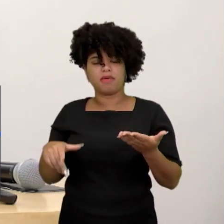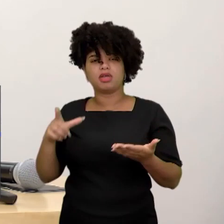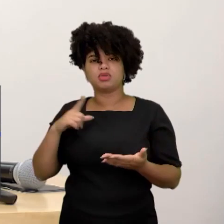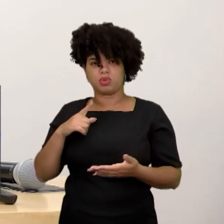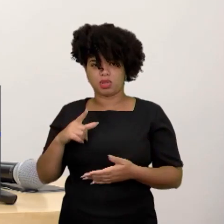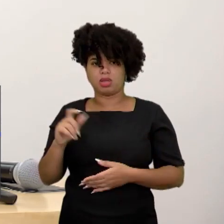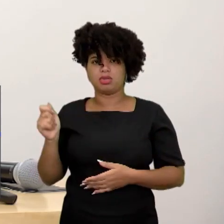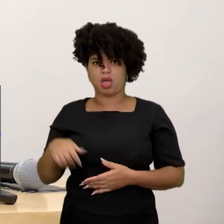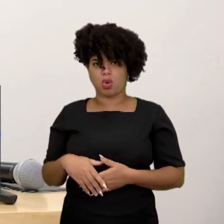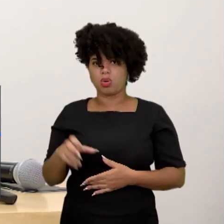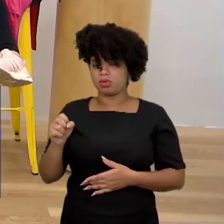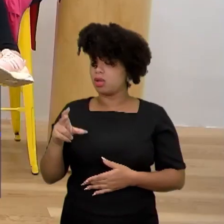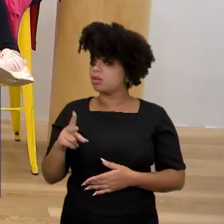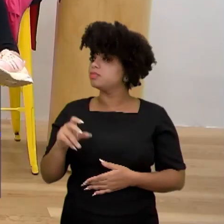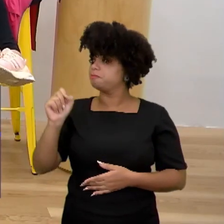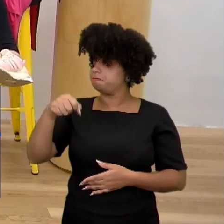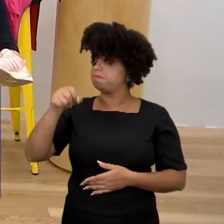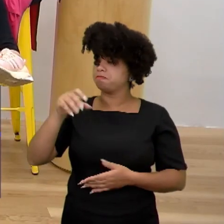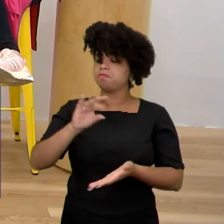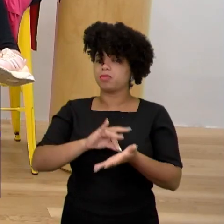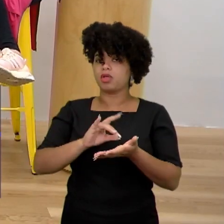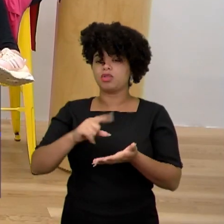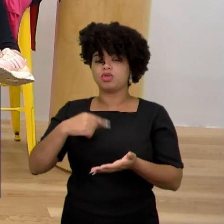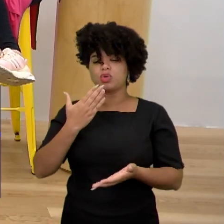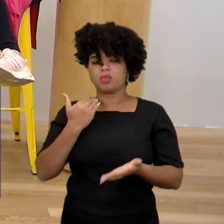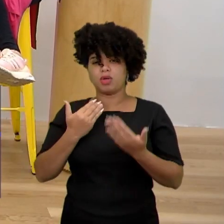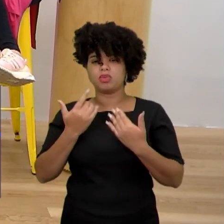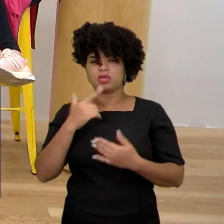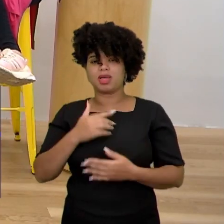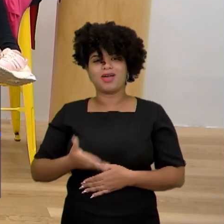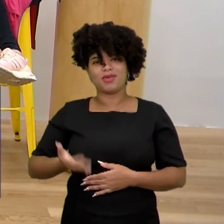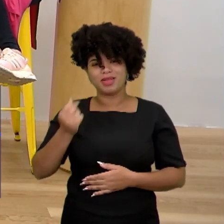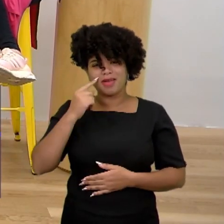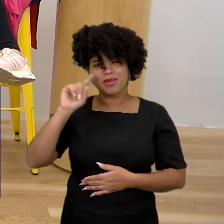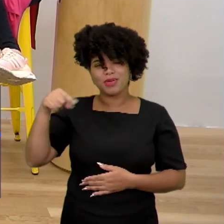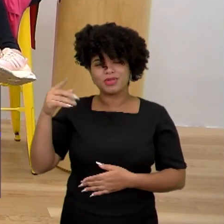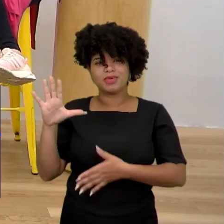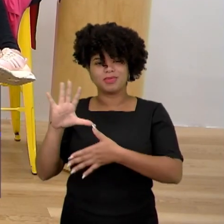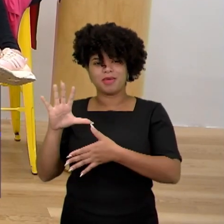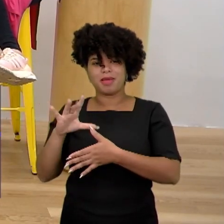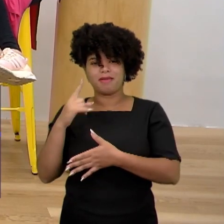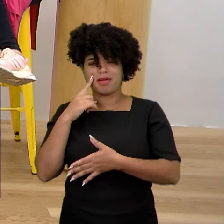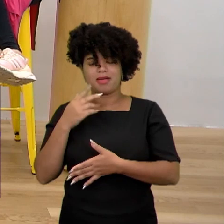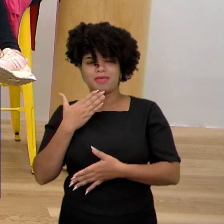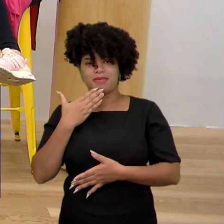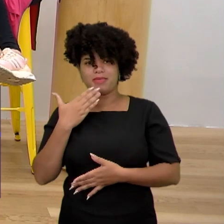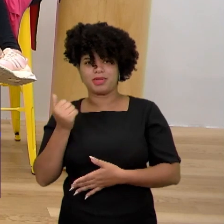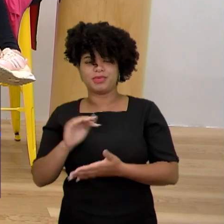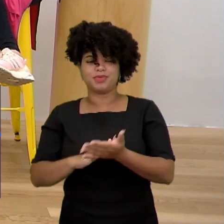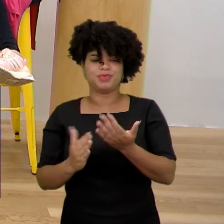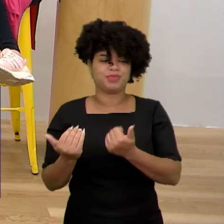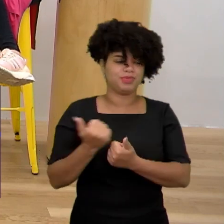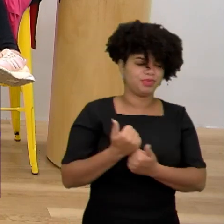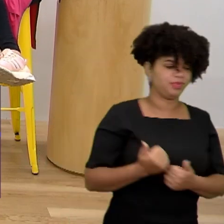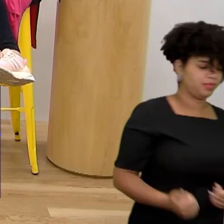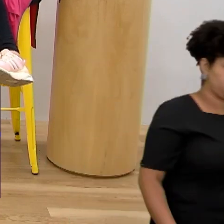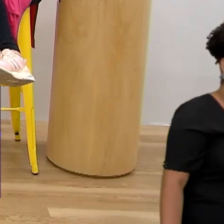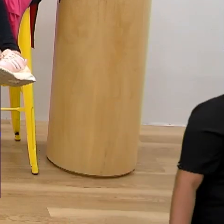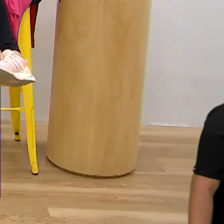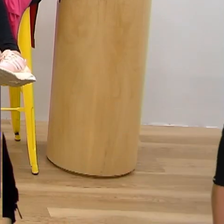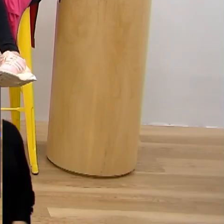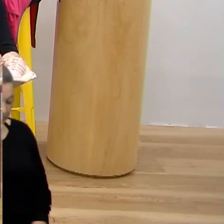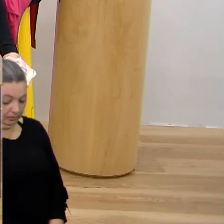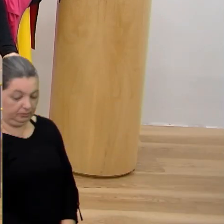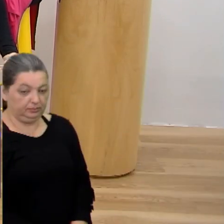de animais, certo, Ju? Sim, para a nossa alimentação. Vamos lá para uma, para quem não é... Para quem é vegetariano, vegano...